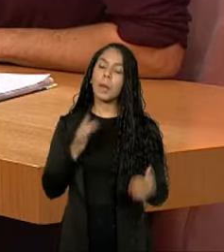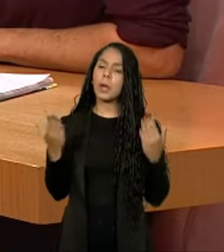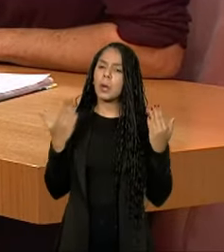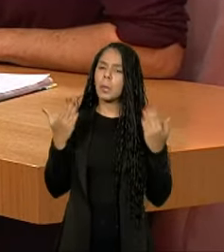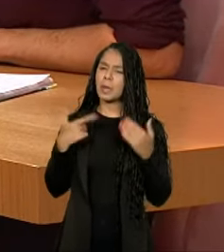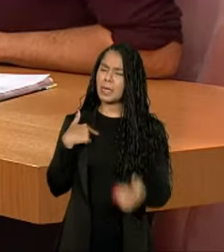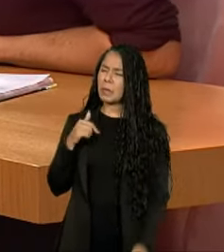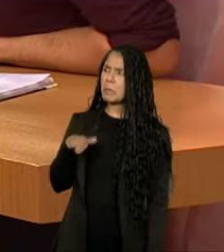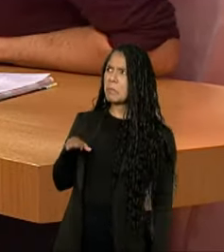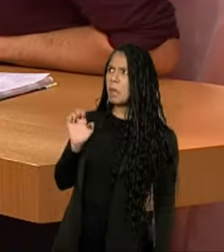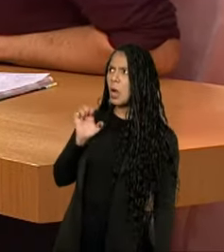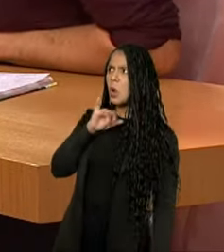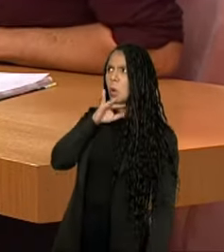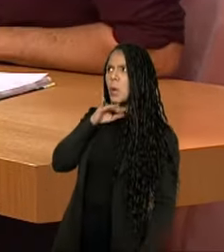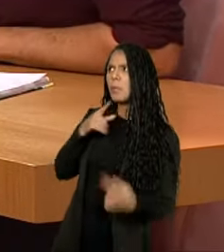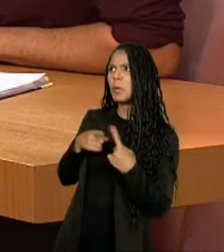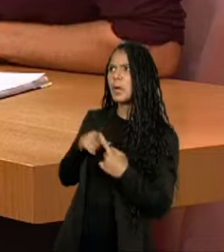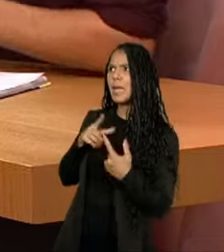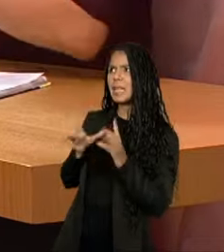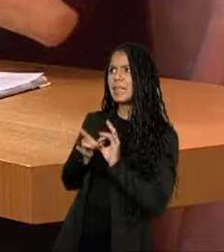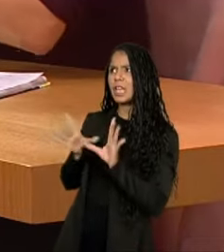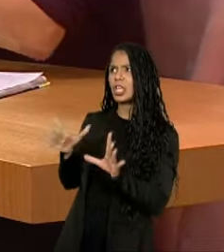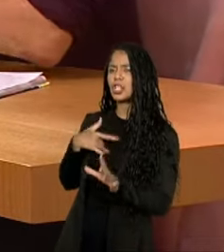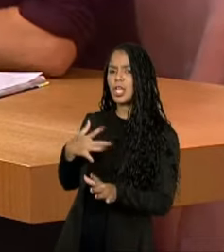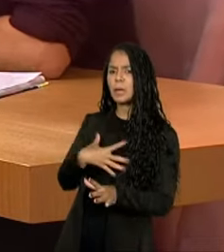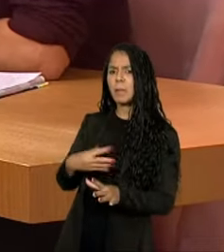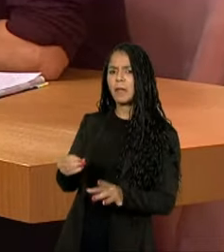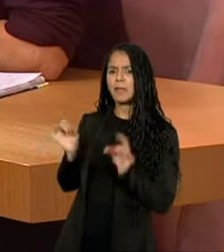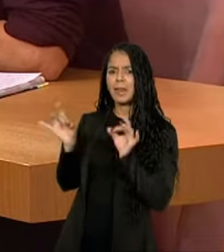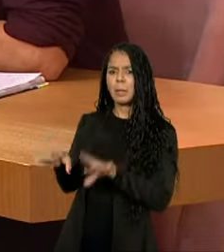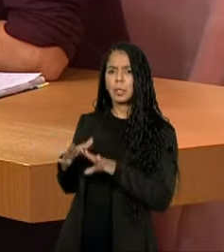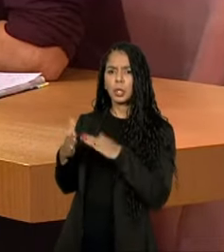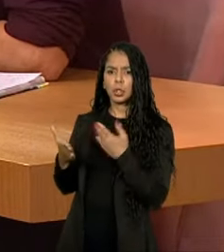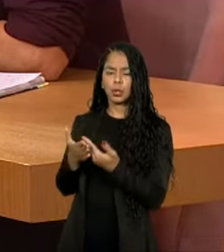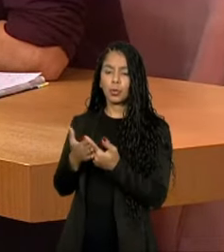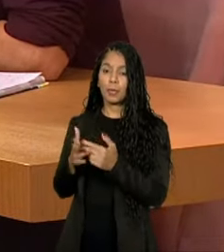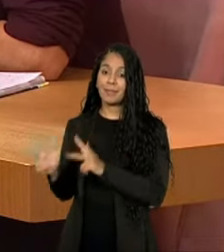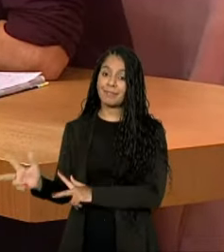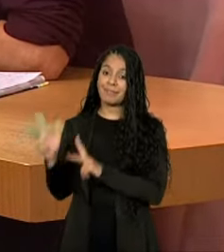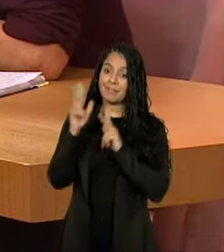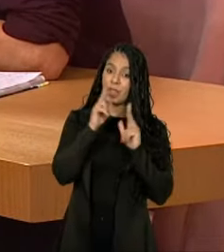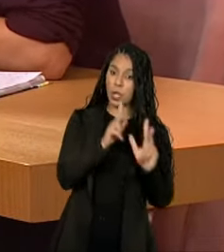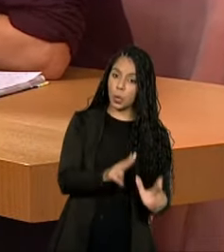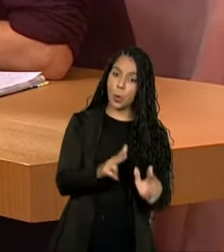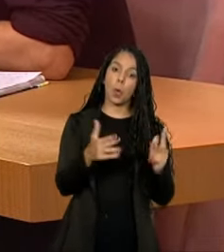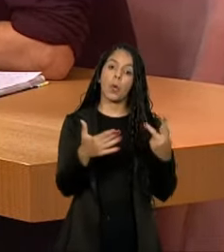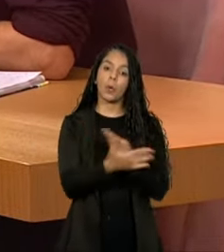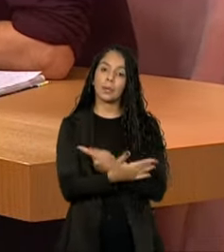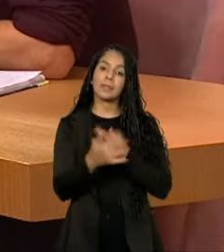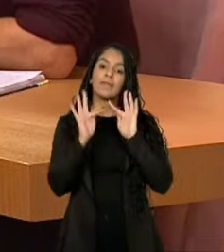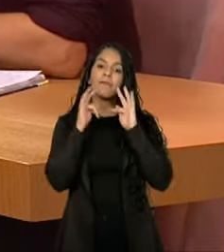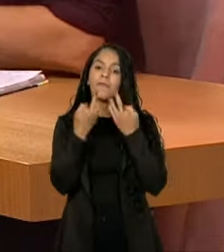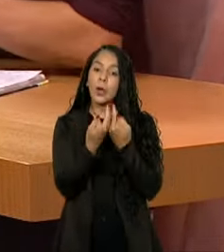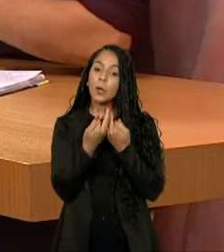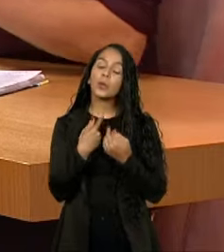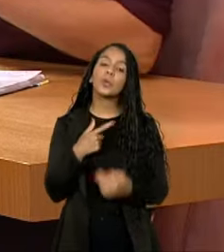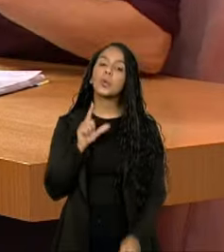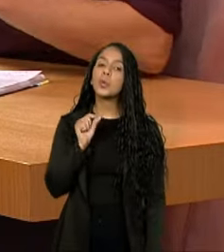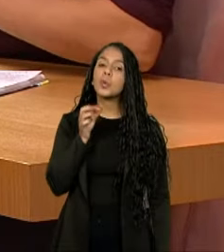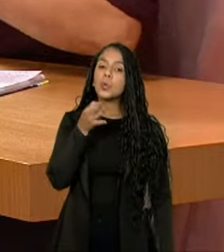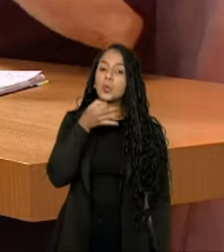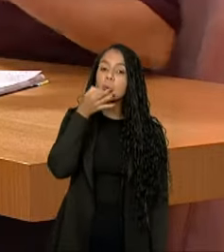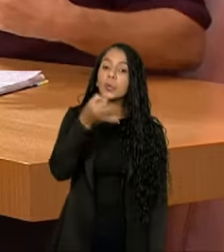Será que eu sou uma mãe ruim porque eu deixei ela fazer isso? E nos outros casos, igualzinho com faculdade. O que você sugere, assim,